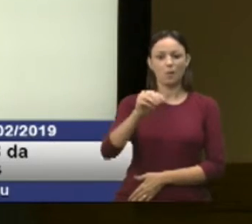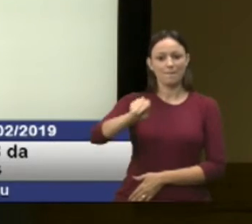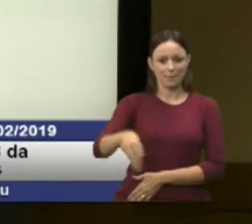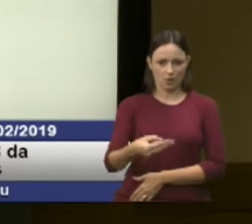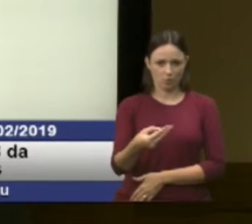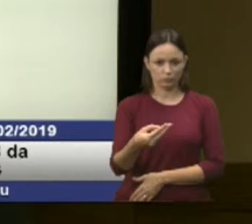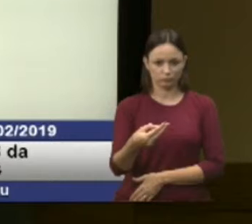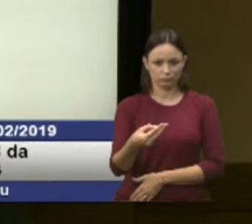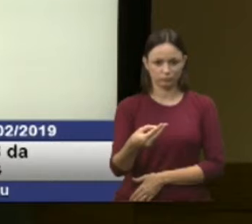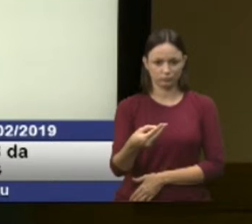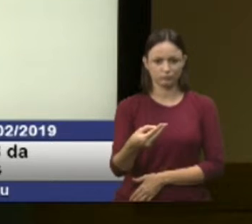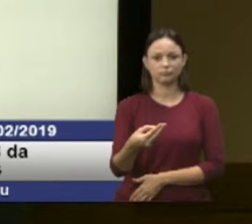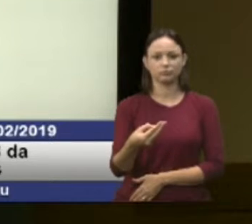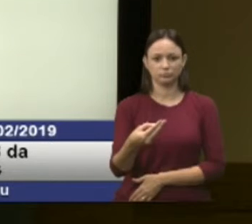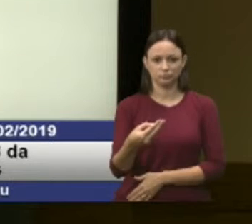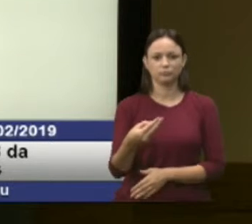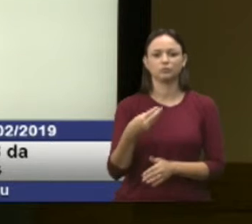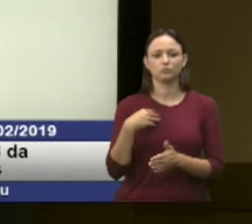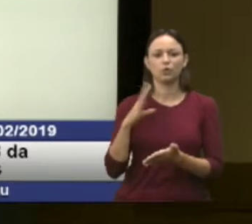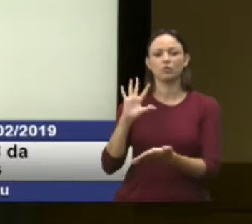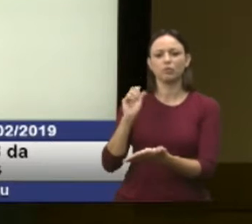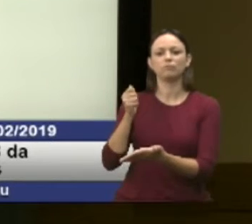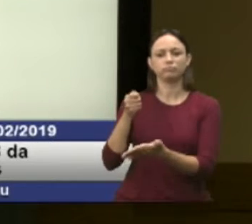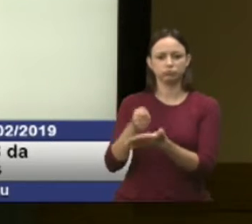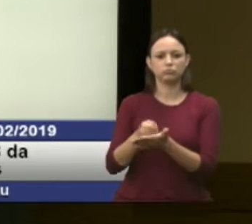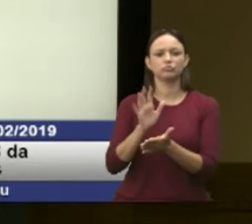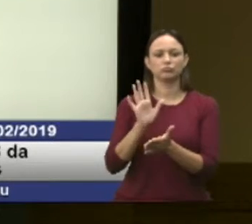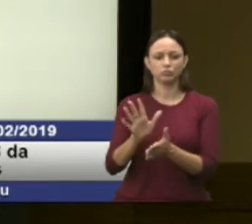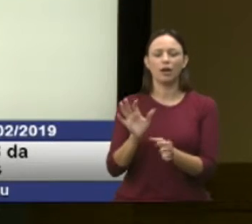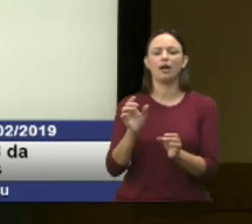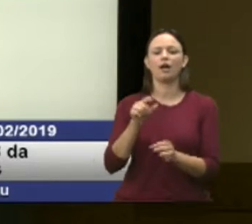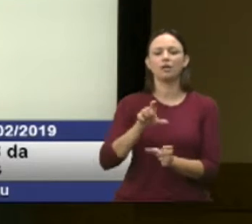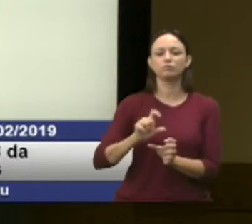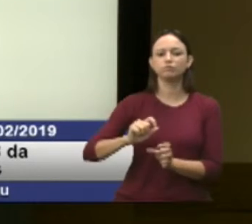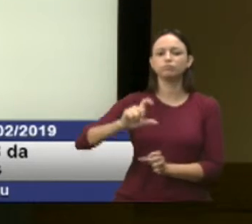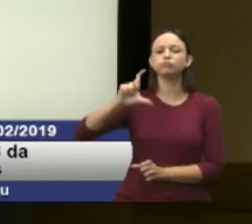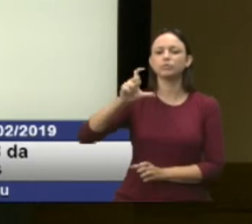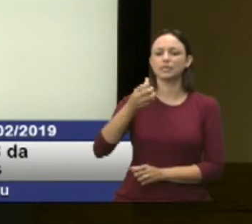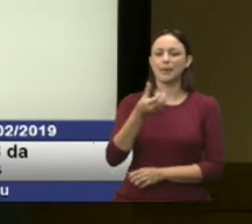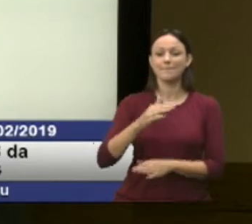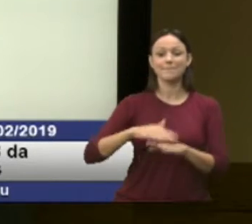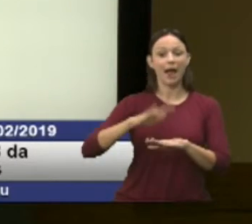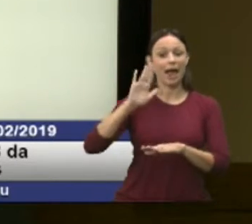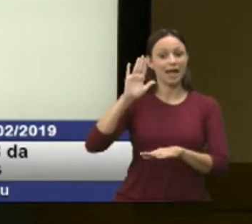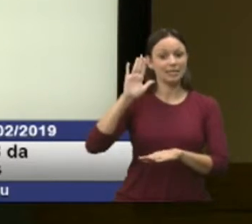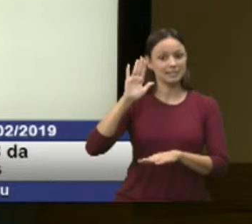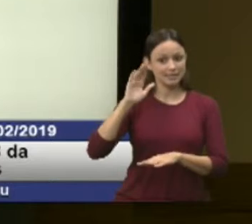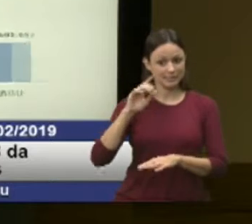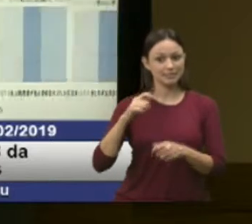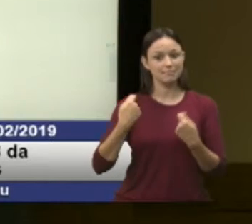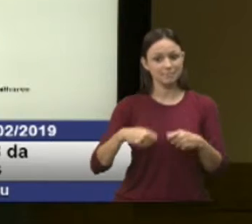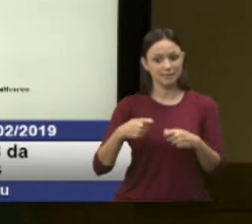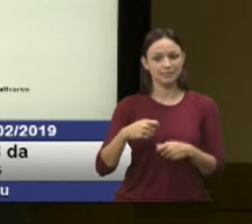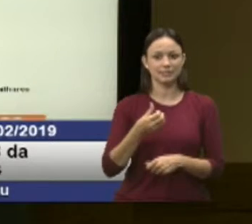nós estamos aí, né, com empenhado, liquidado e pago a mais do que o mínimo